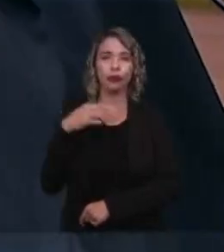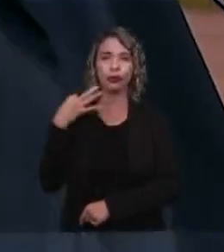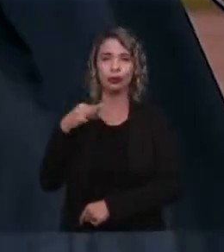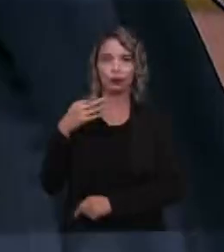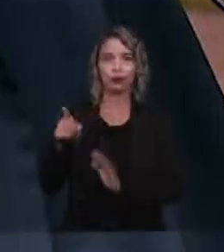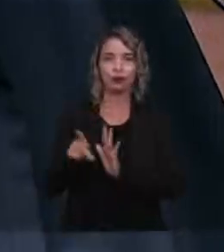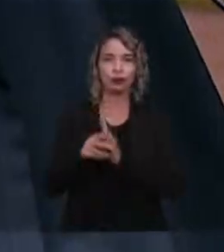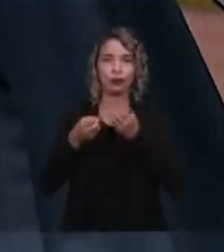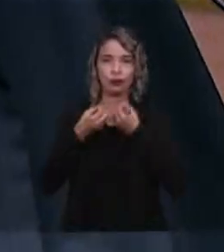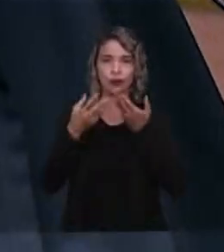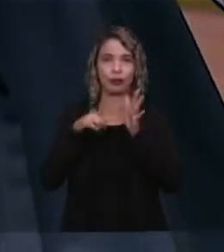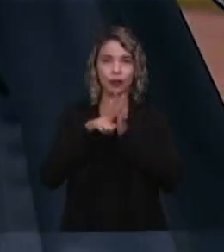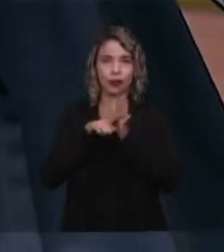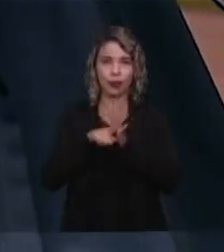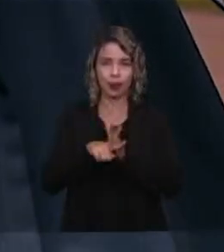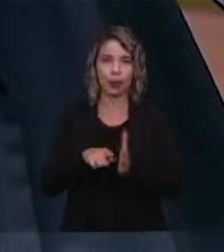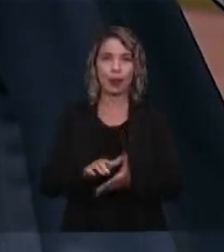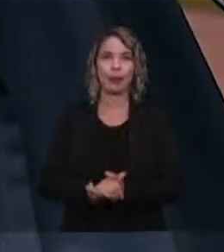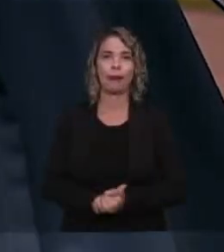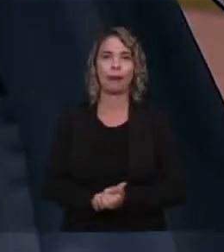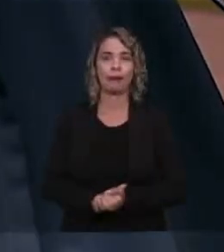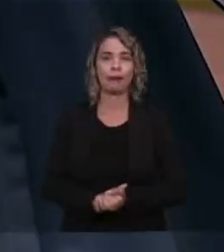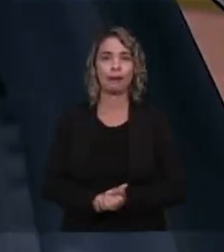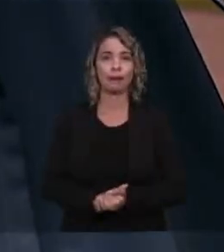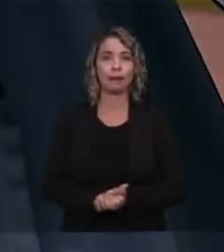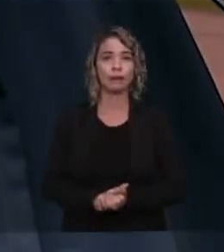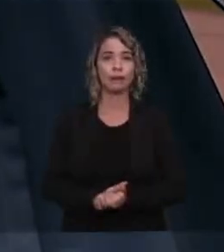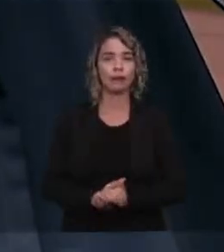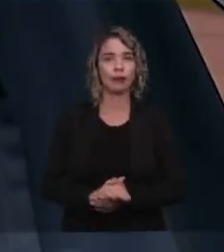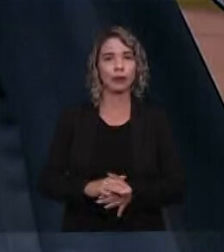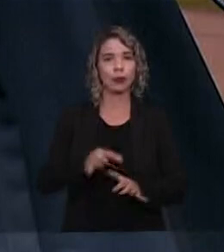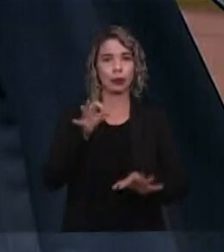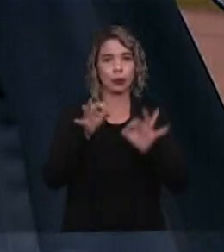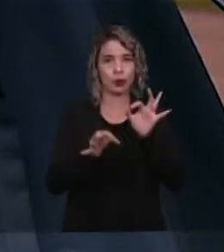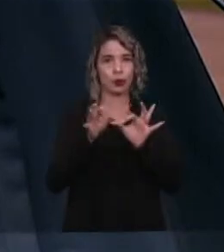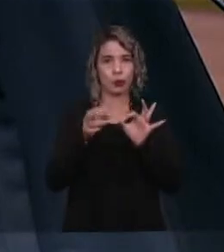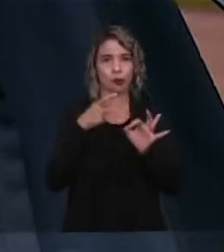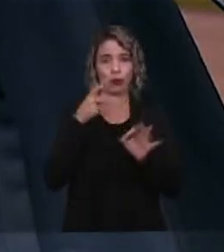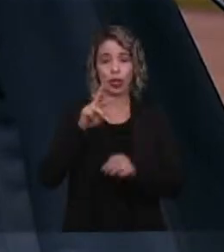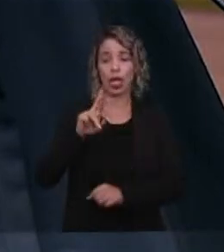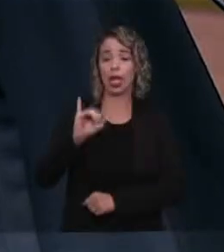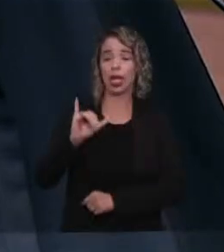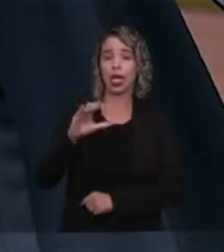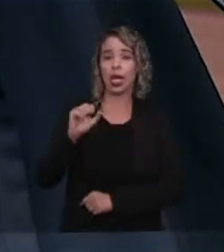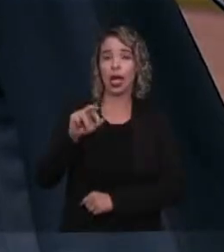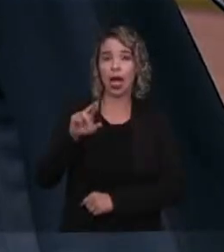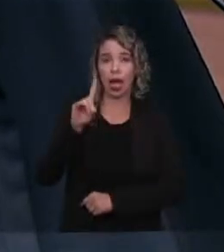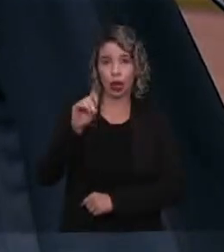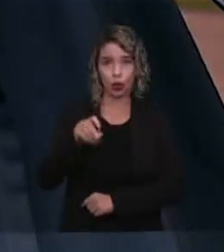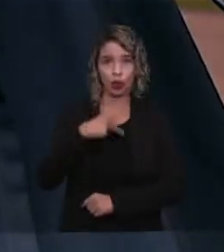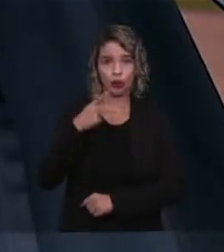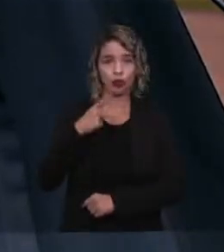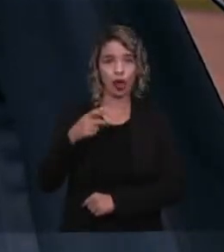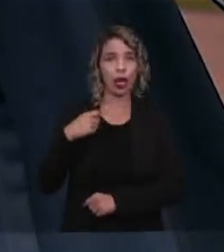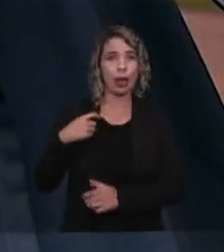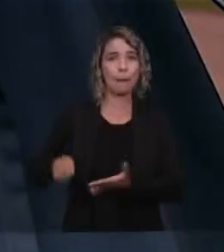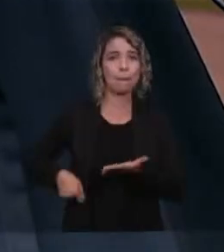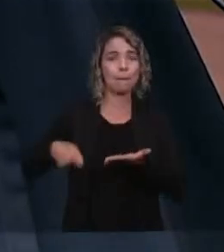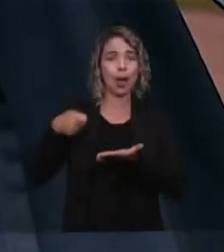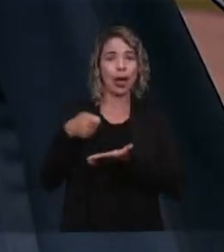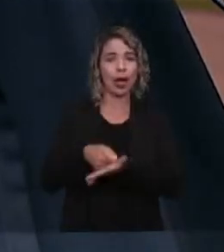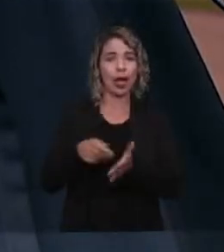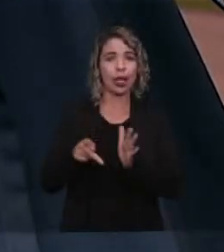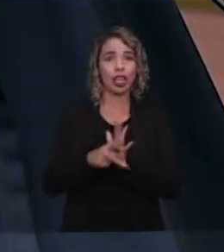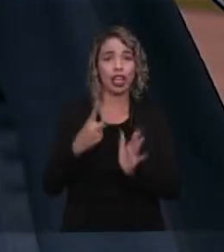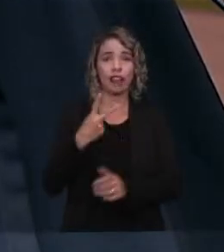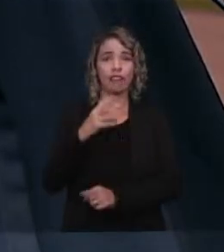inquérito 3.883. Em juízo, Ricardo Pessoa afirma que teria acertado o pagamento de propina